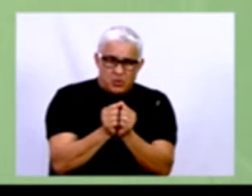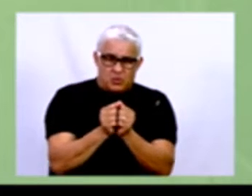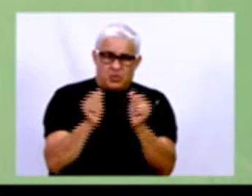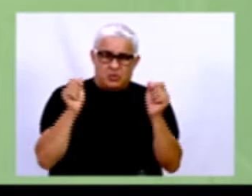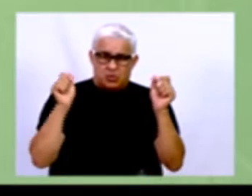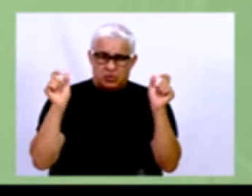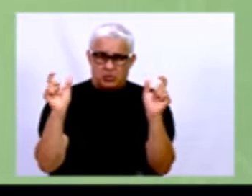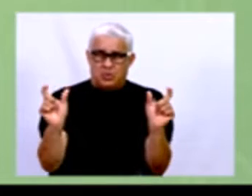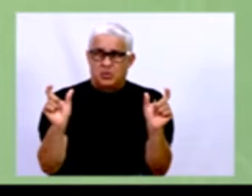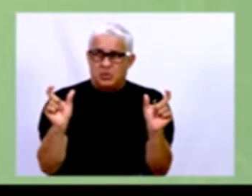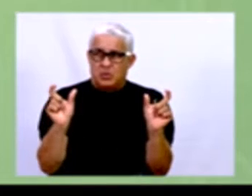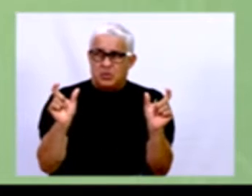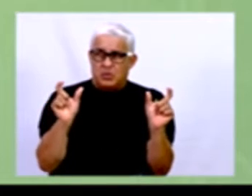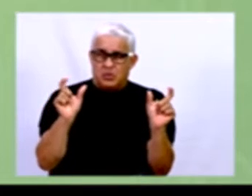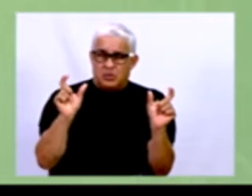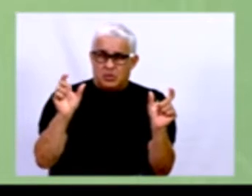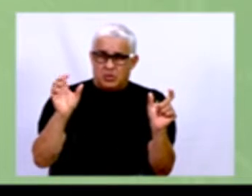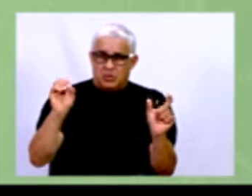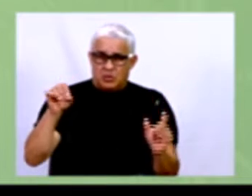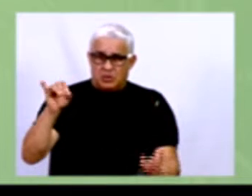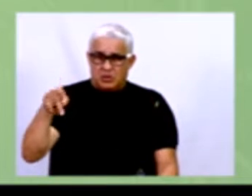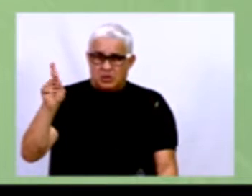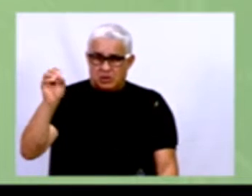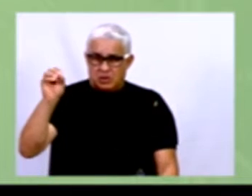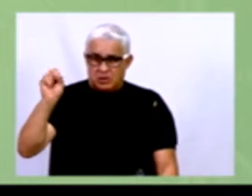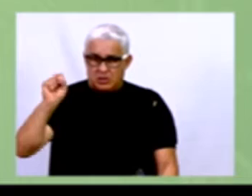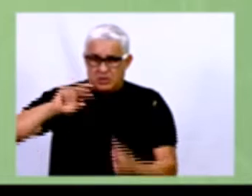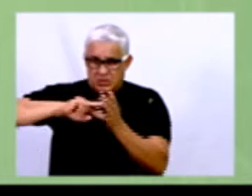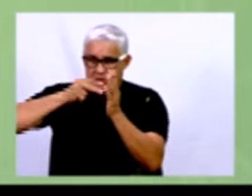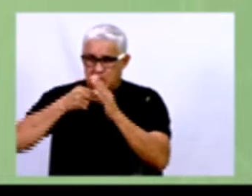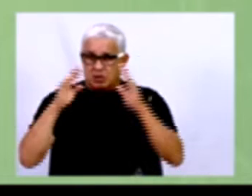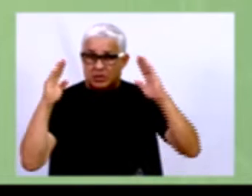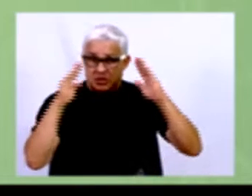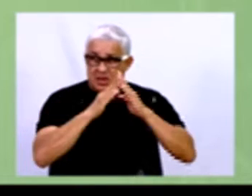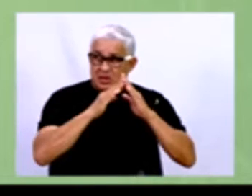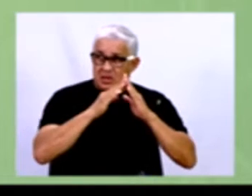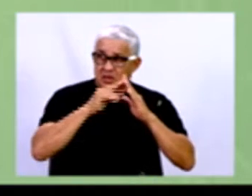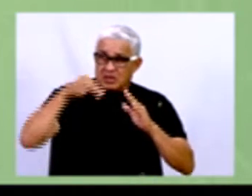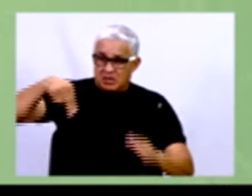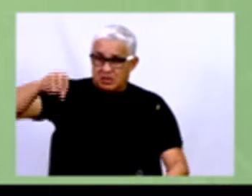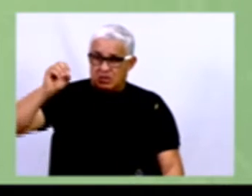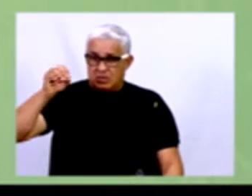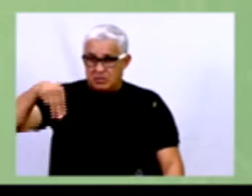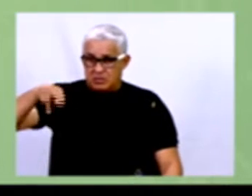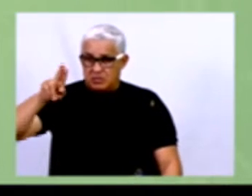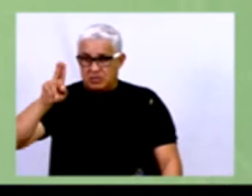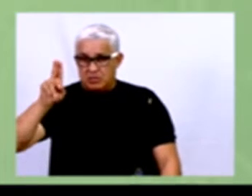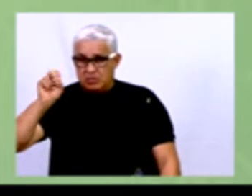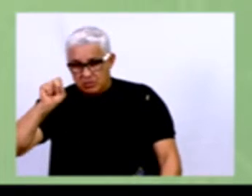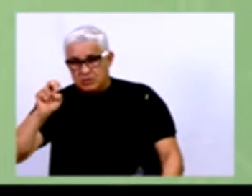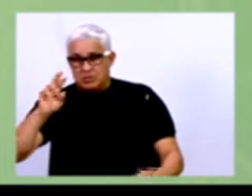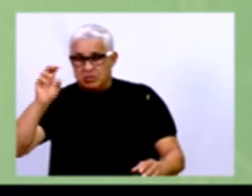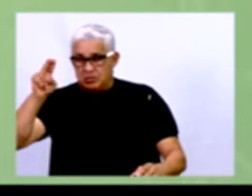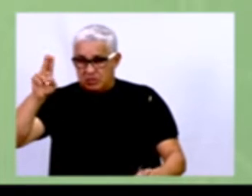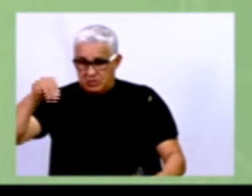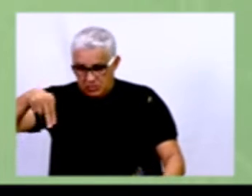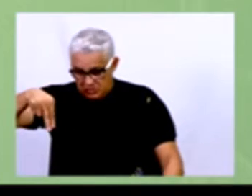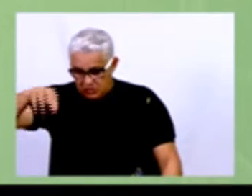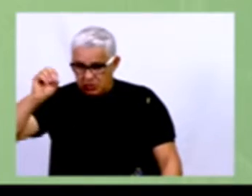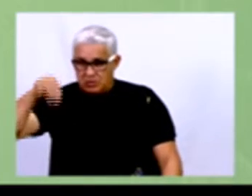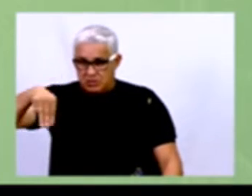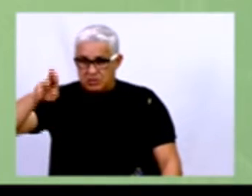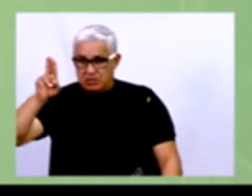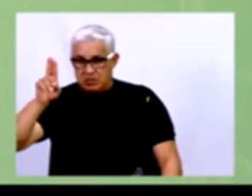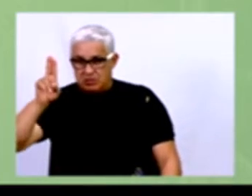radicais. Oikos, que significa casa, e nomos, ou nomia, que significa normas. E a junção das duas, na